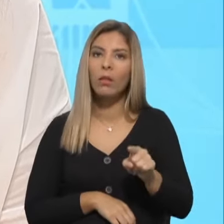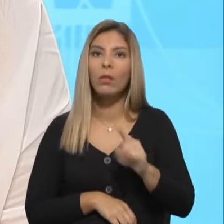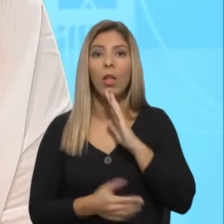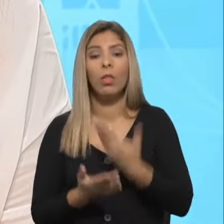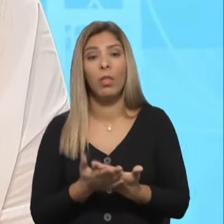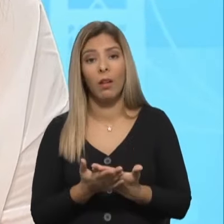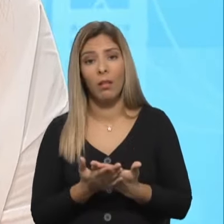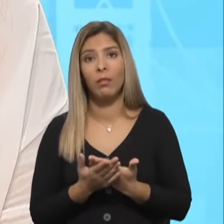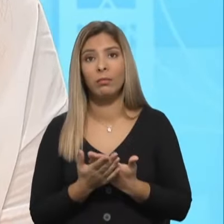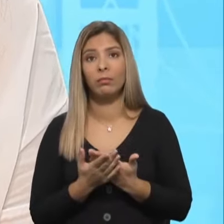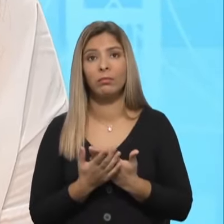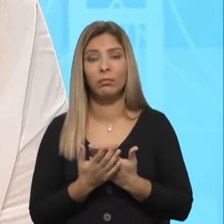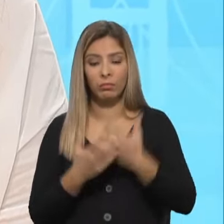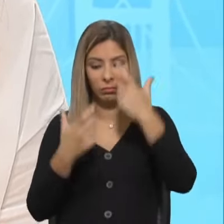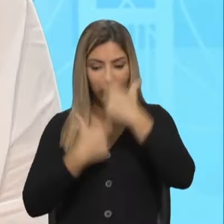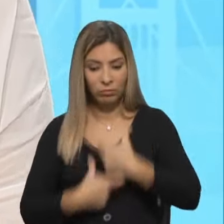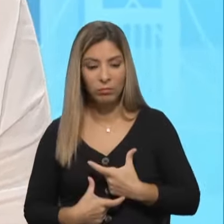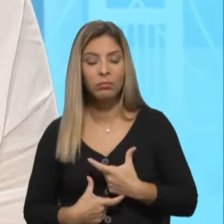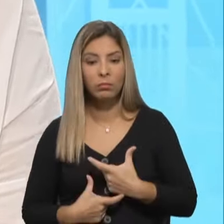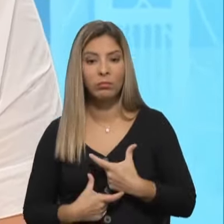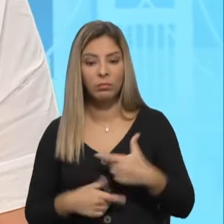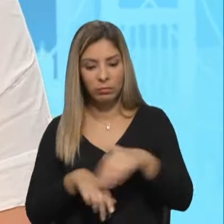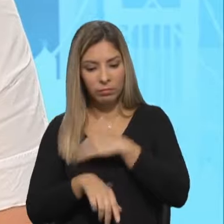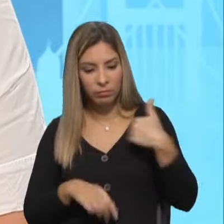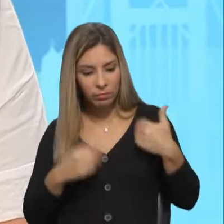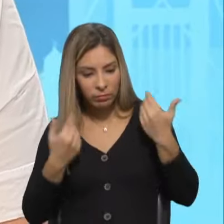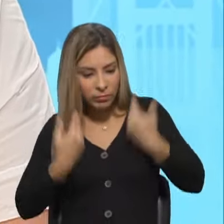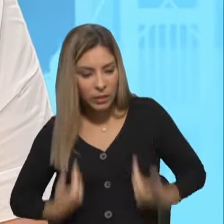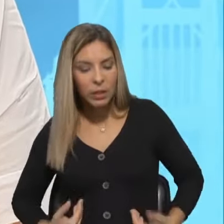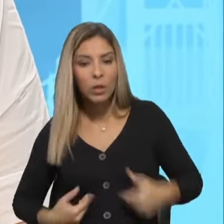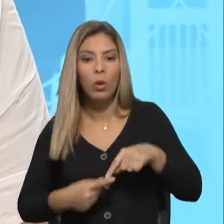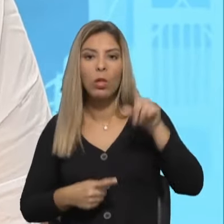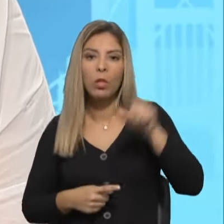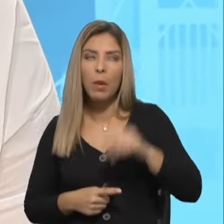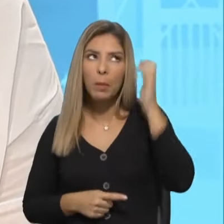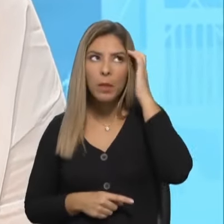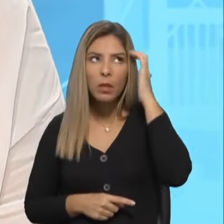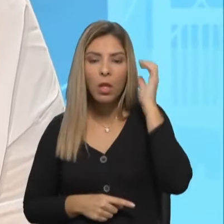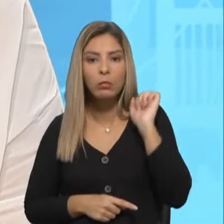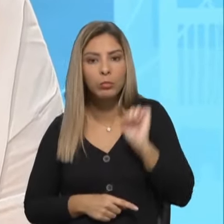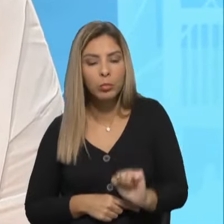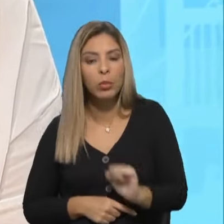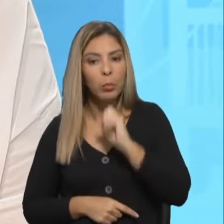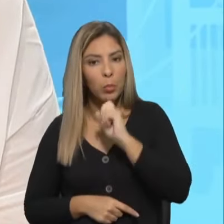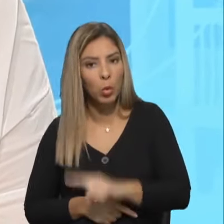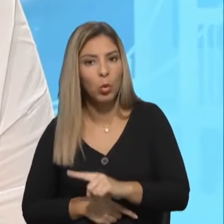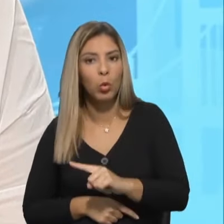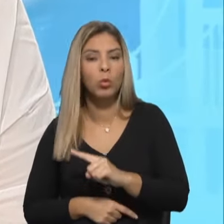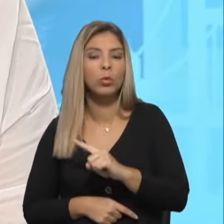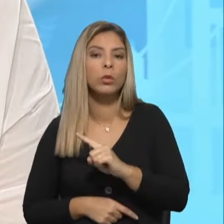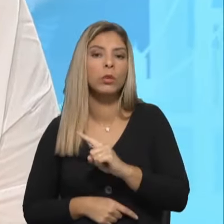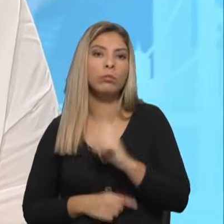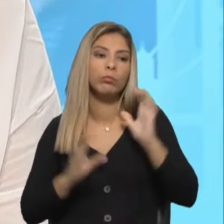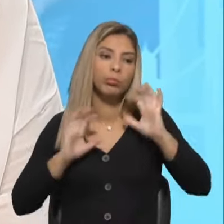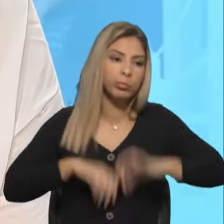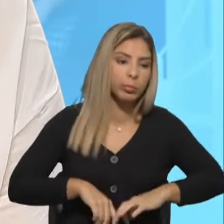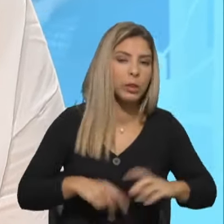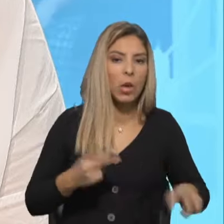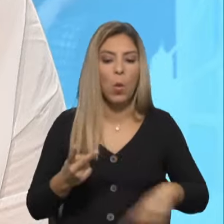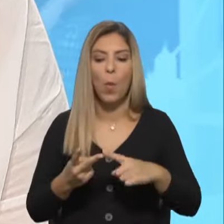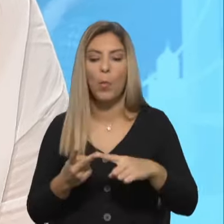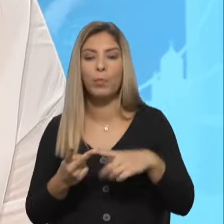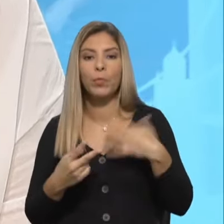nível eh da da da Saúde física e também mental não é portanto depois de nós podemos ter quadro de depressão podemos ter até